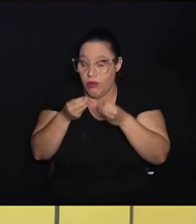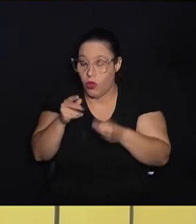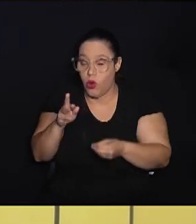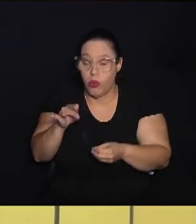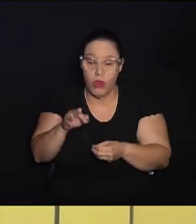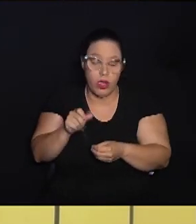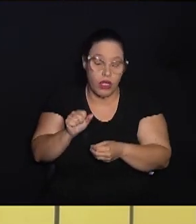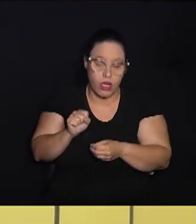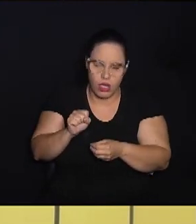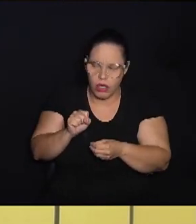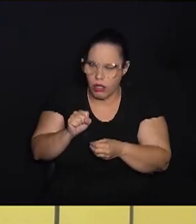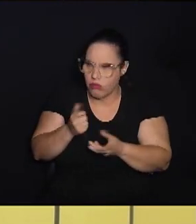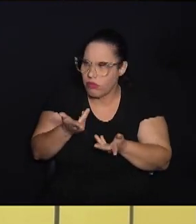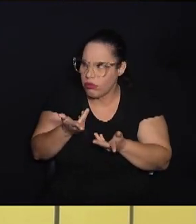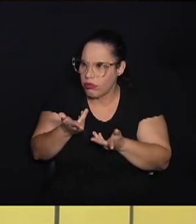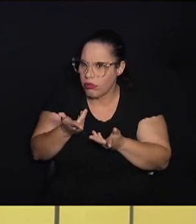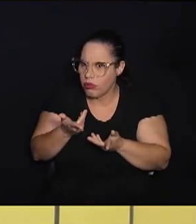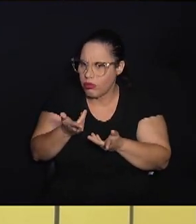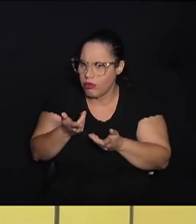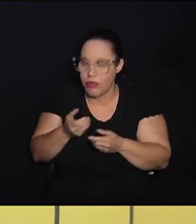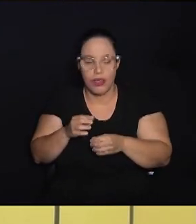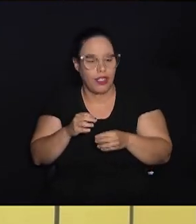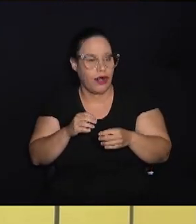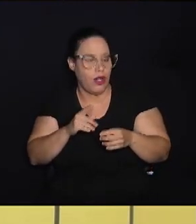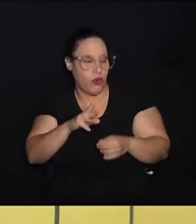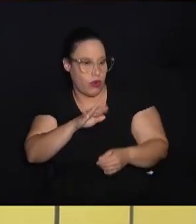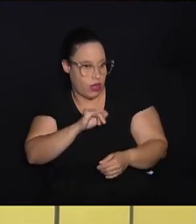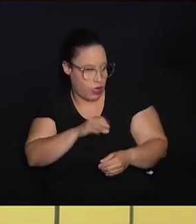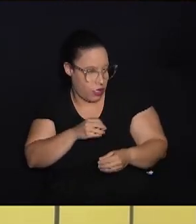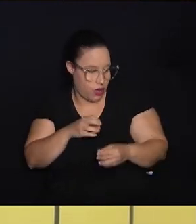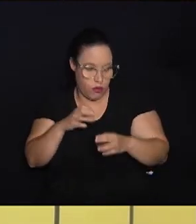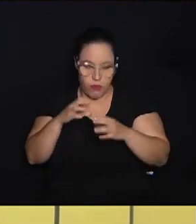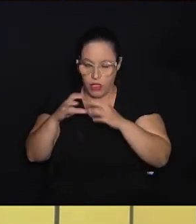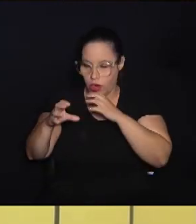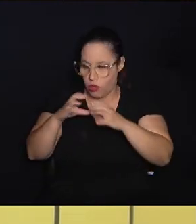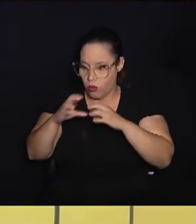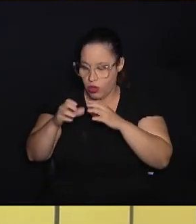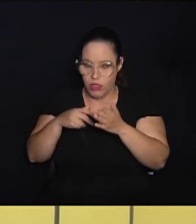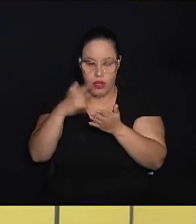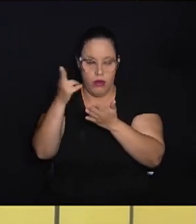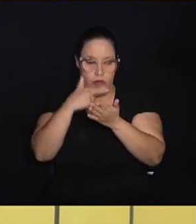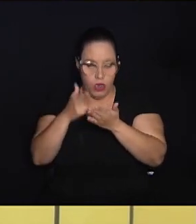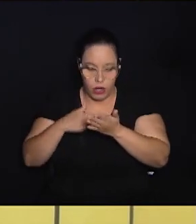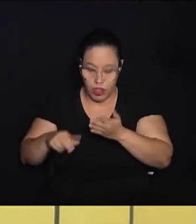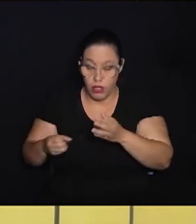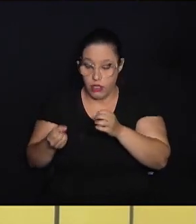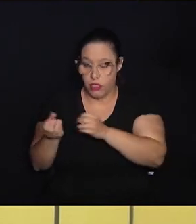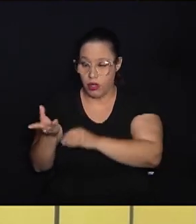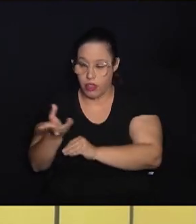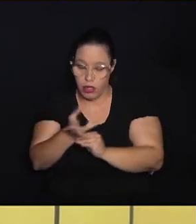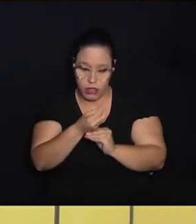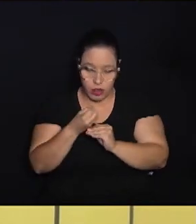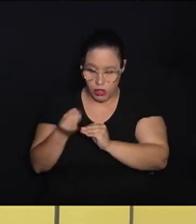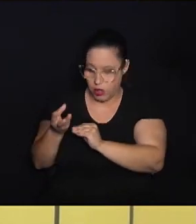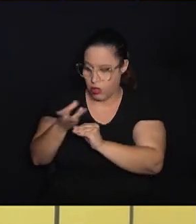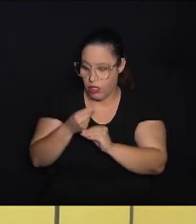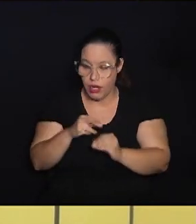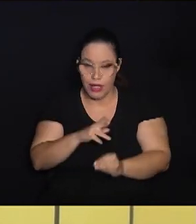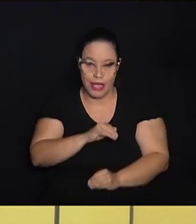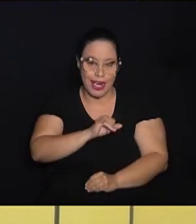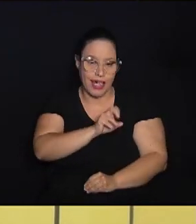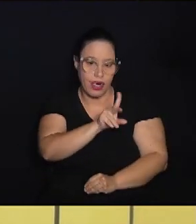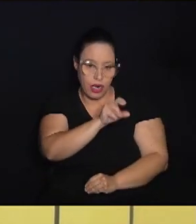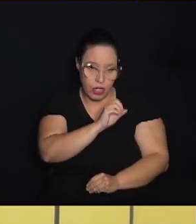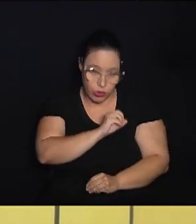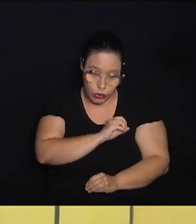Quadrinha É uma ferramenta muito boa para se comunicar mas também para se expressar para fazer arte para registrar quem sabe até para tornar algo sagrado como você falou né